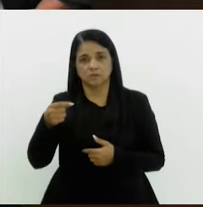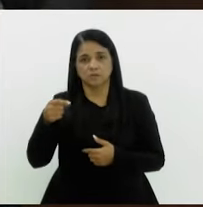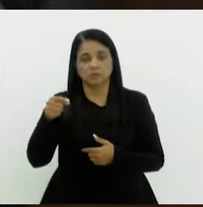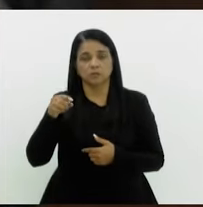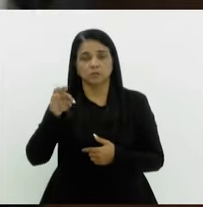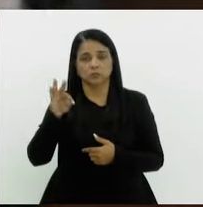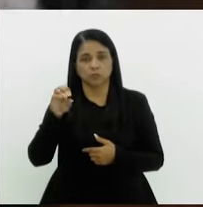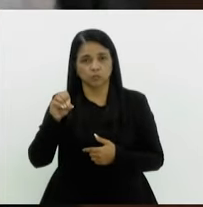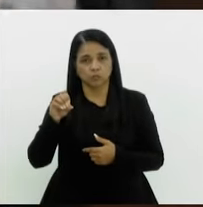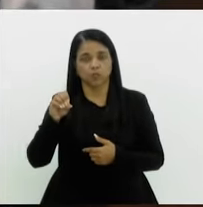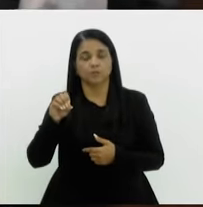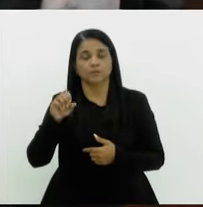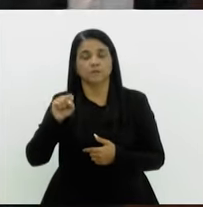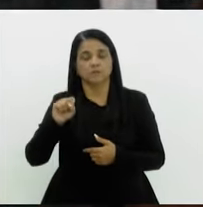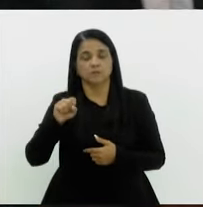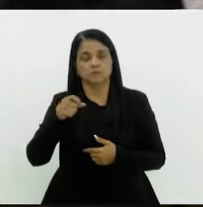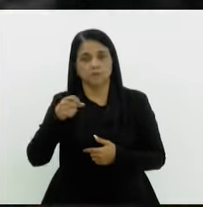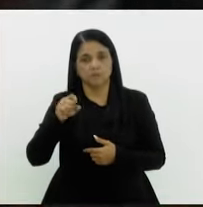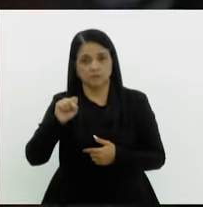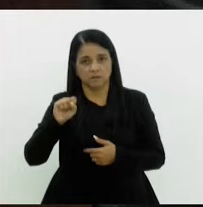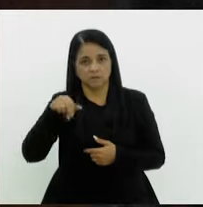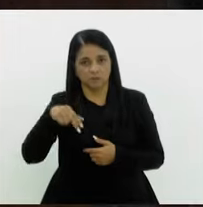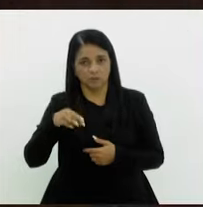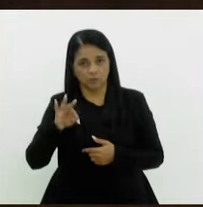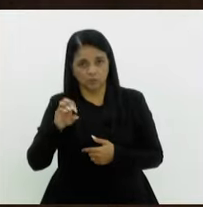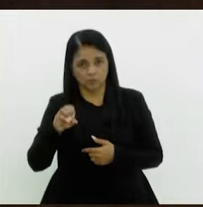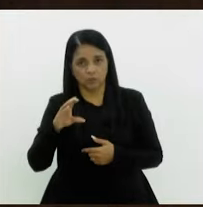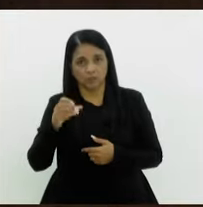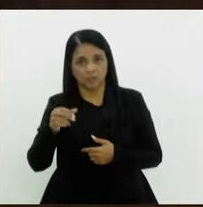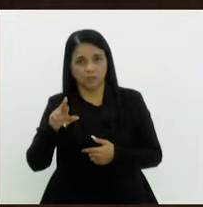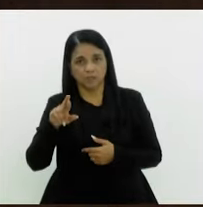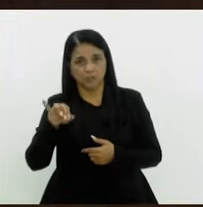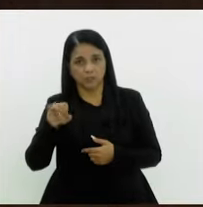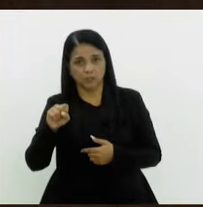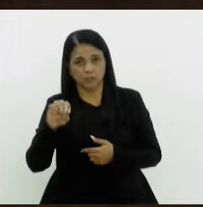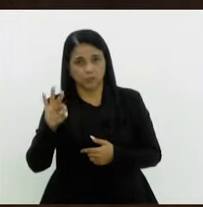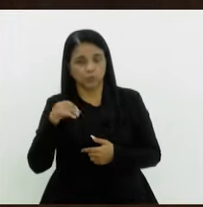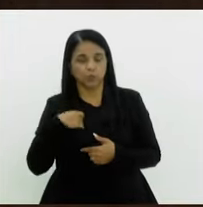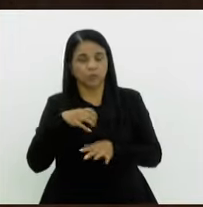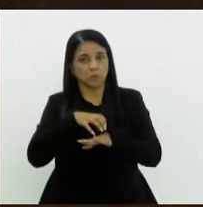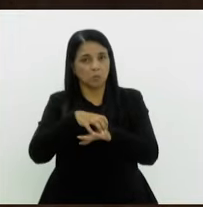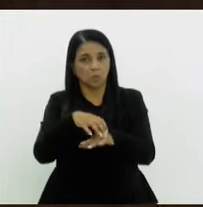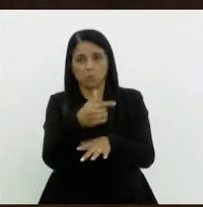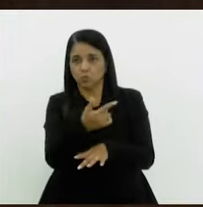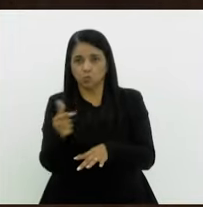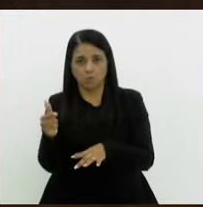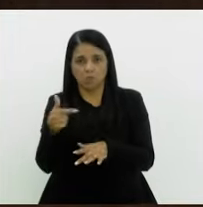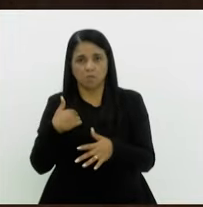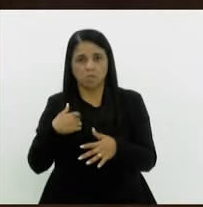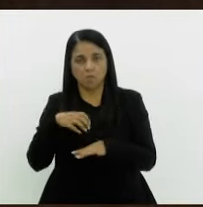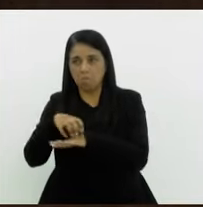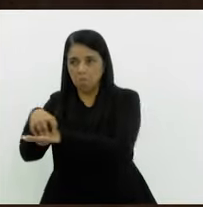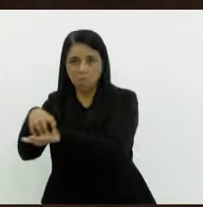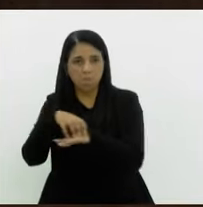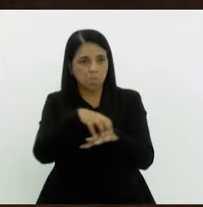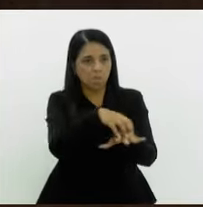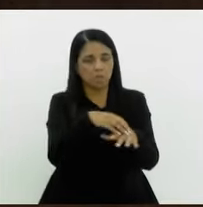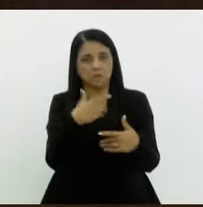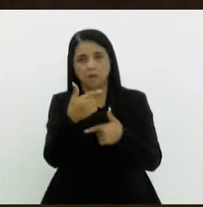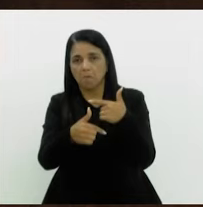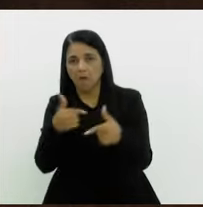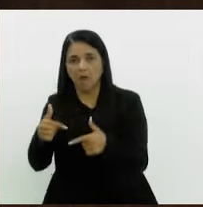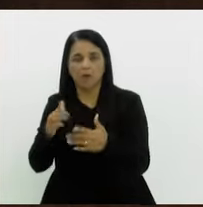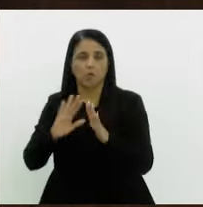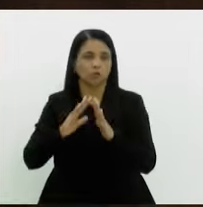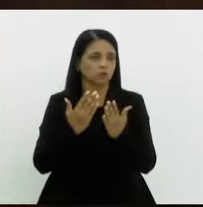ficaram sem o seu transporte para se locomover para o trabalho ou para qualquer outra